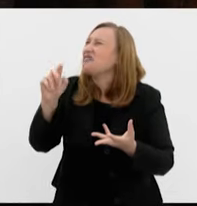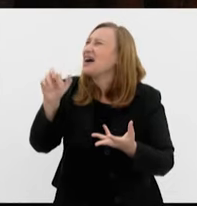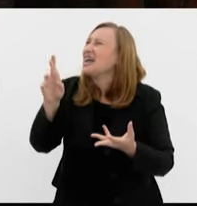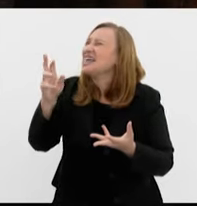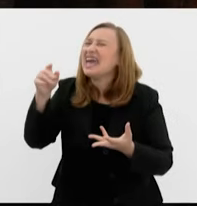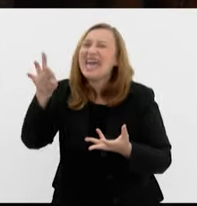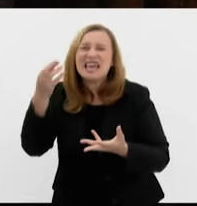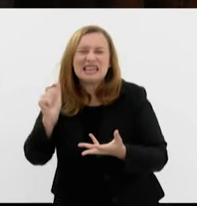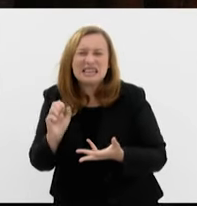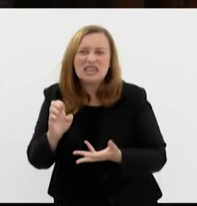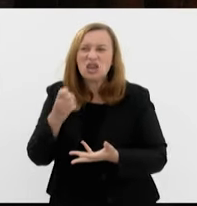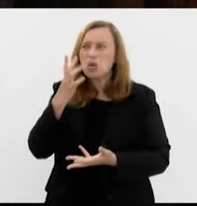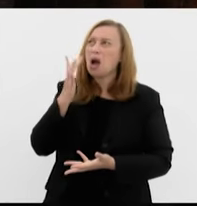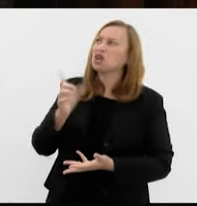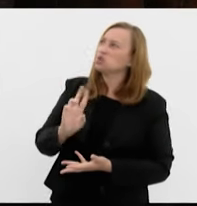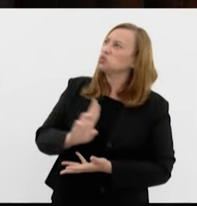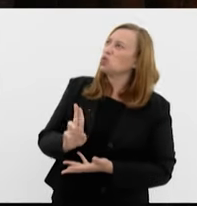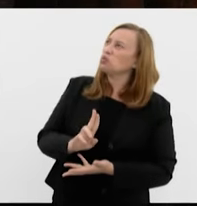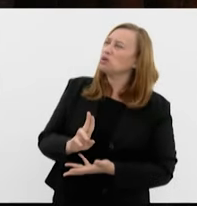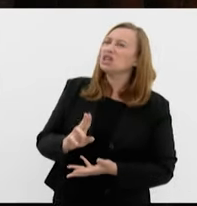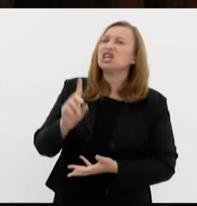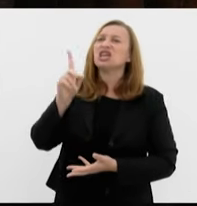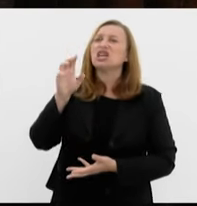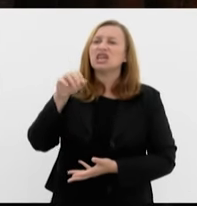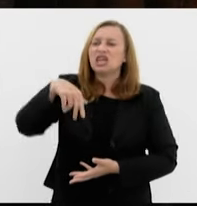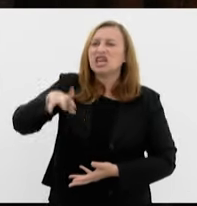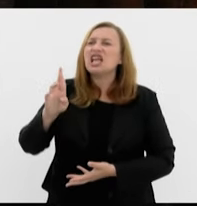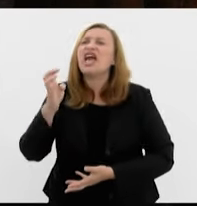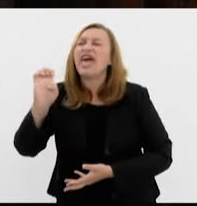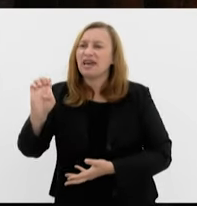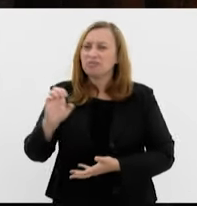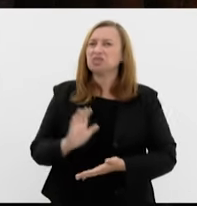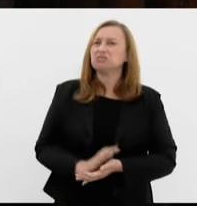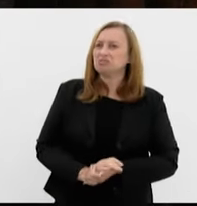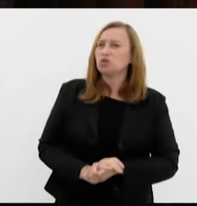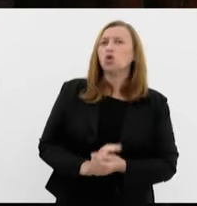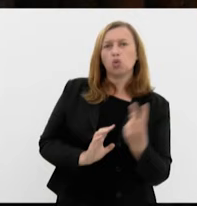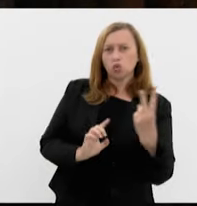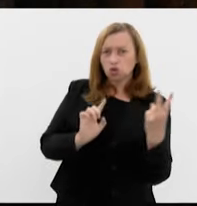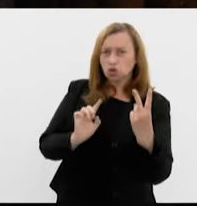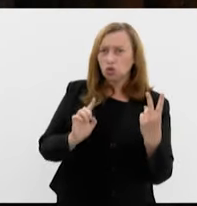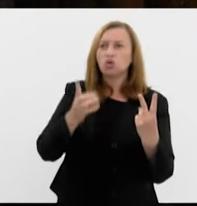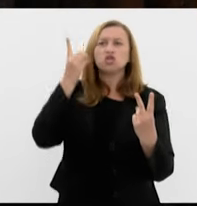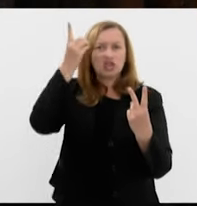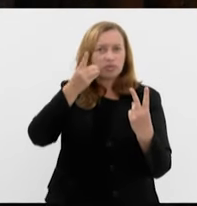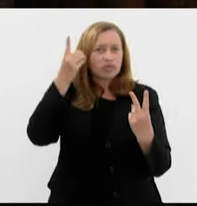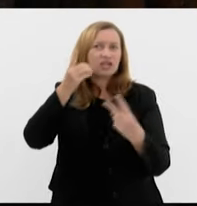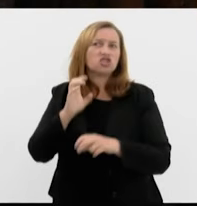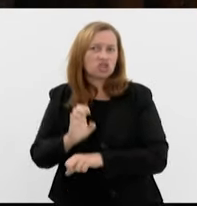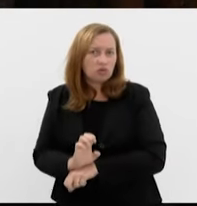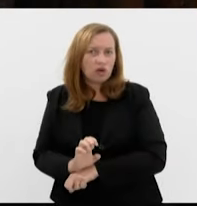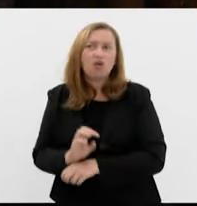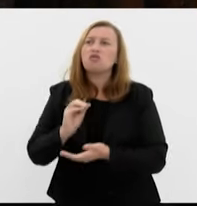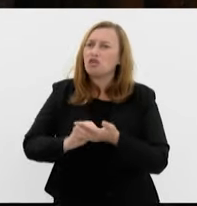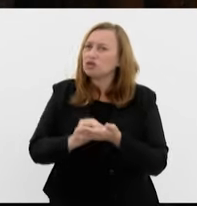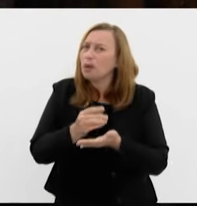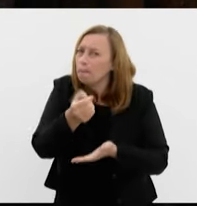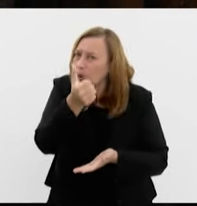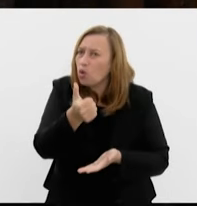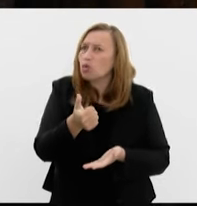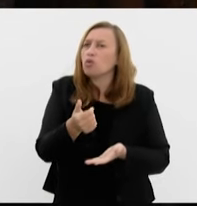e o tal Guilherme scher os dois deputados estaduais Falta pouco